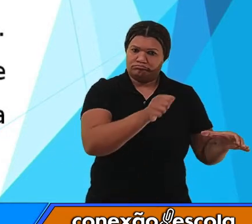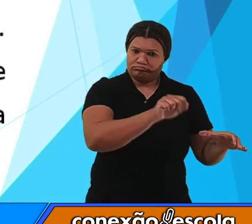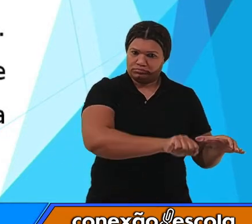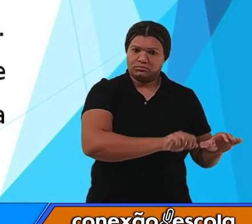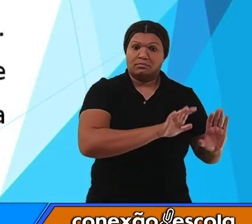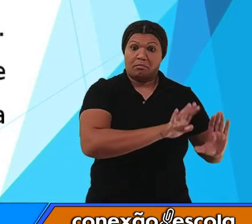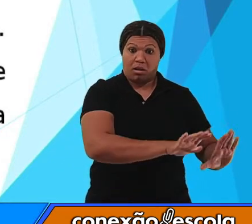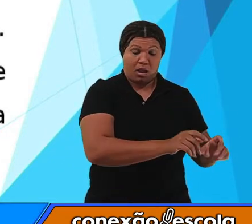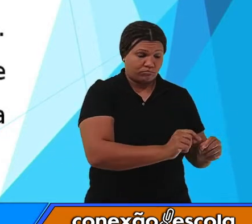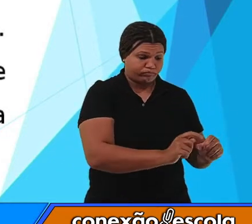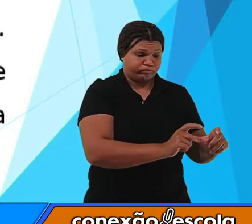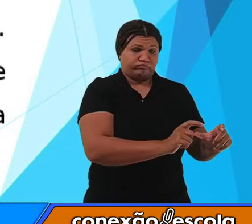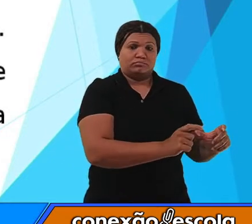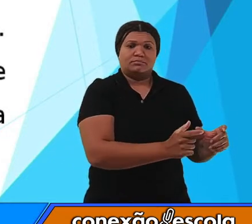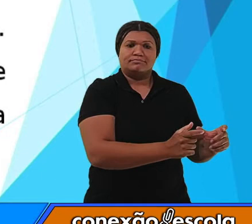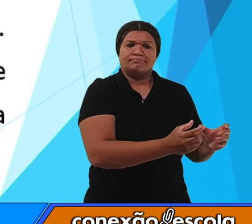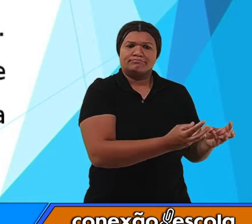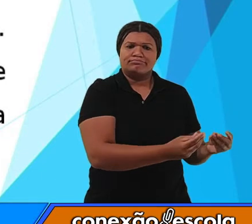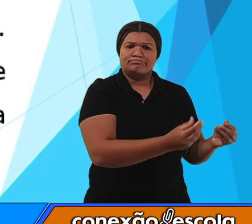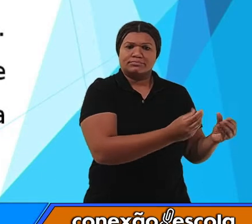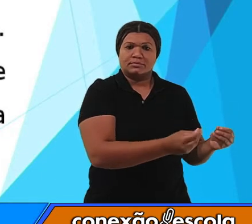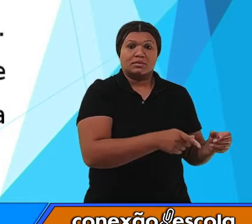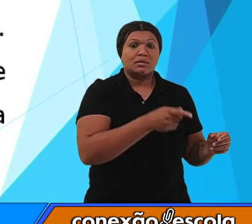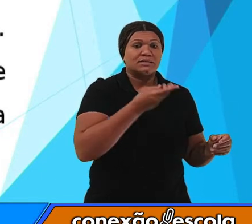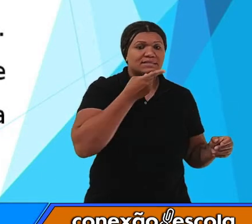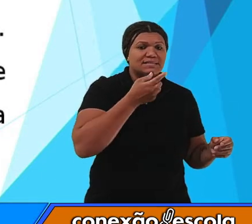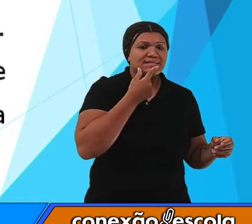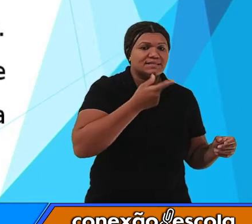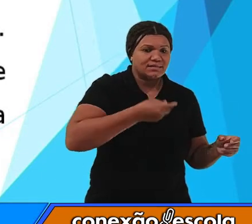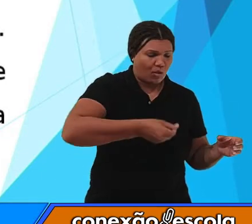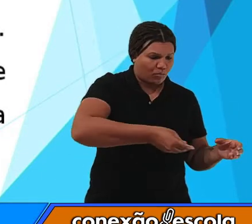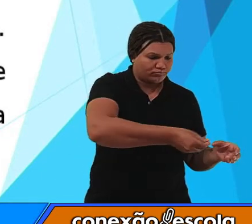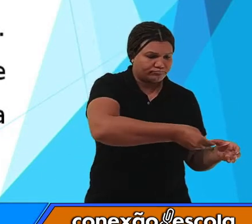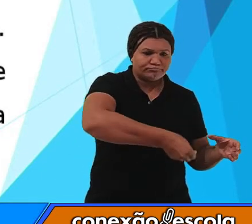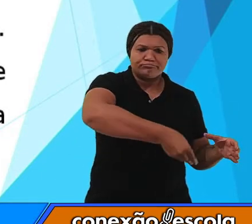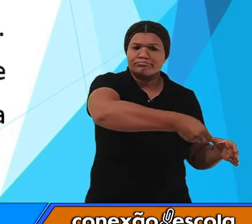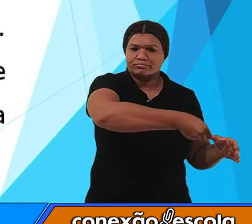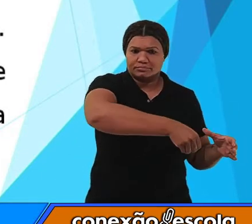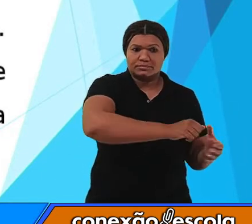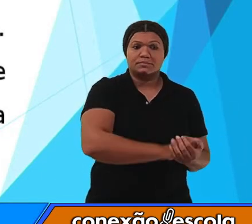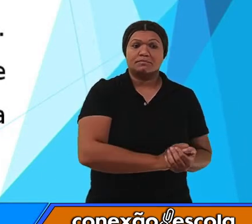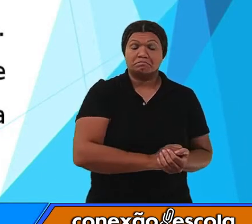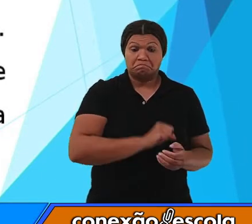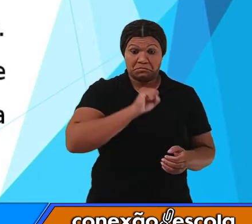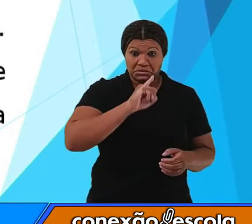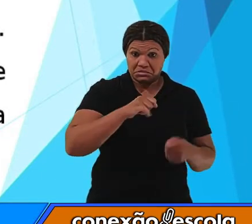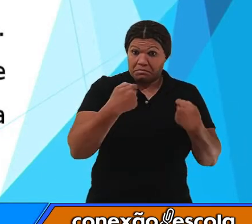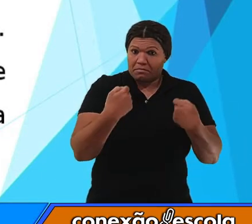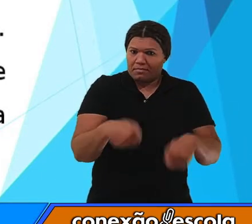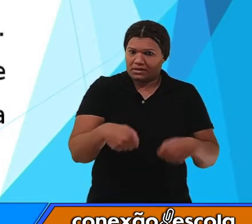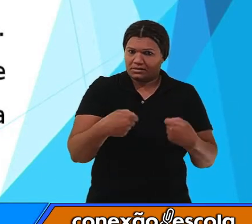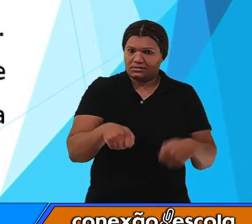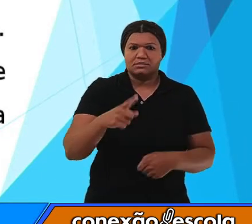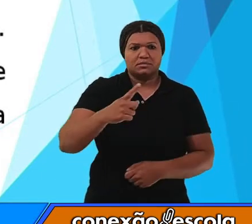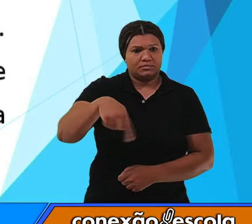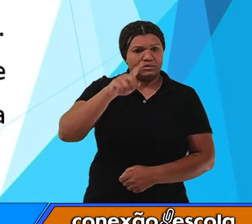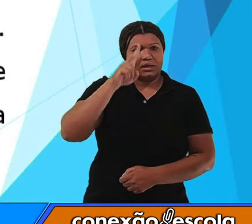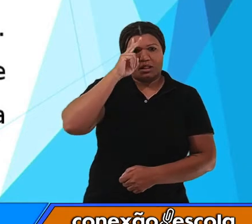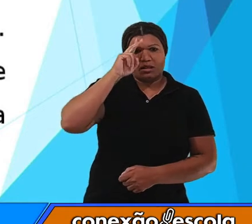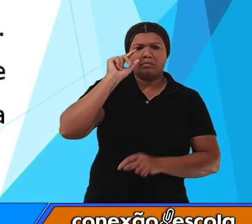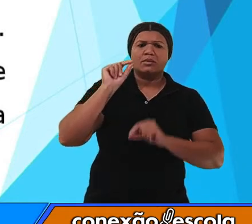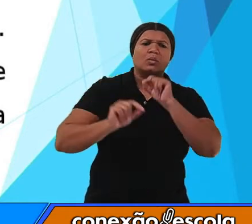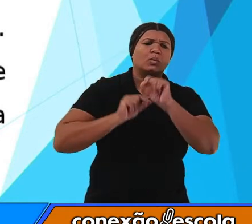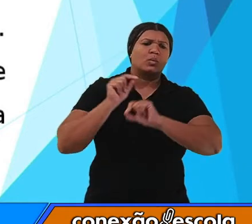engrossar e acerte o sal. Se necessário, lembre-se